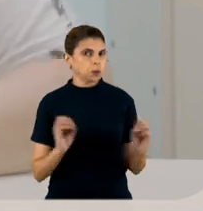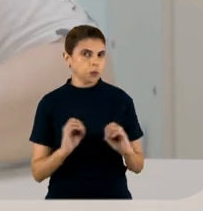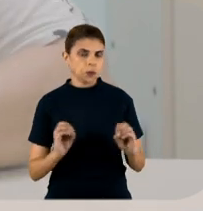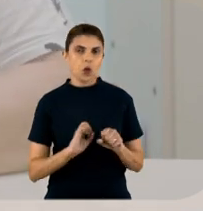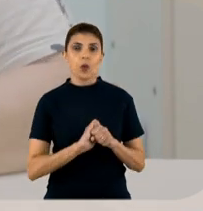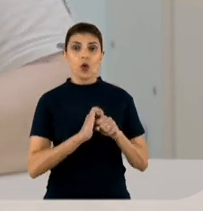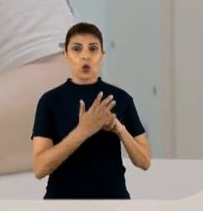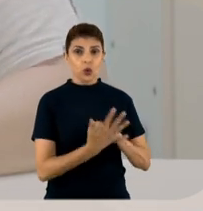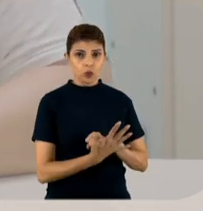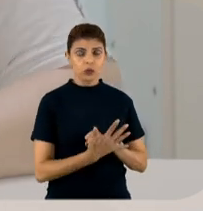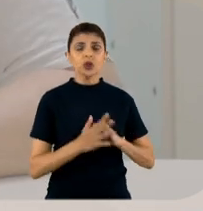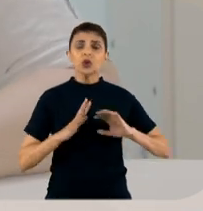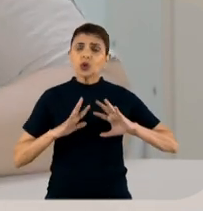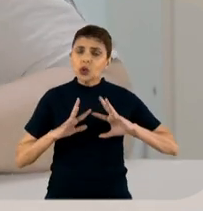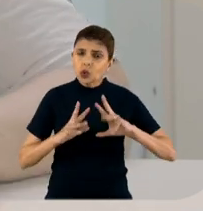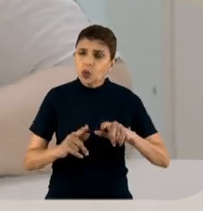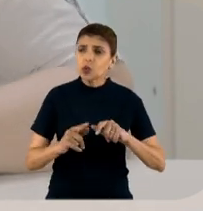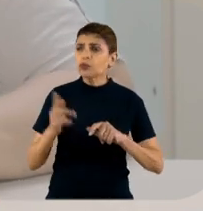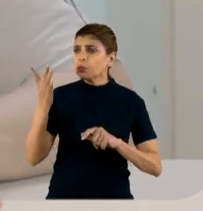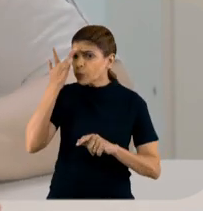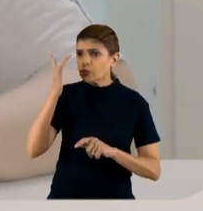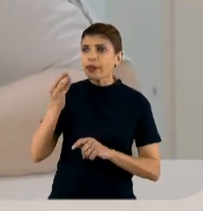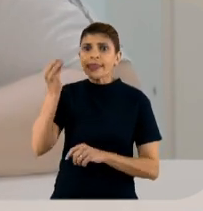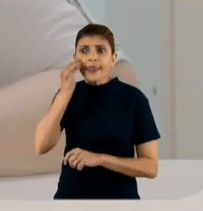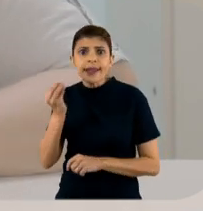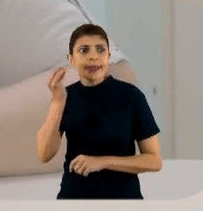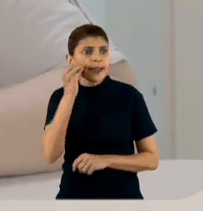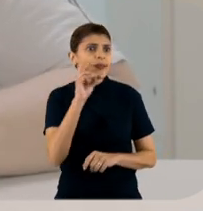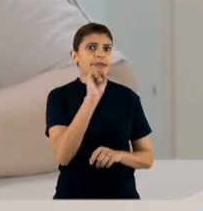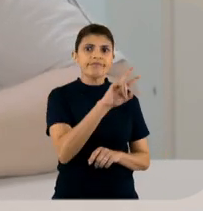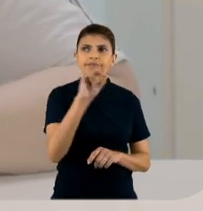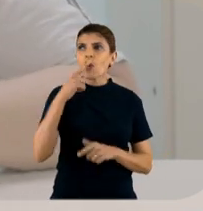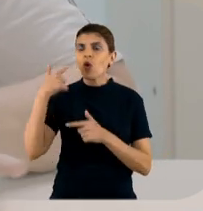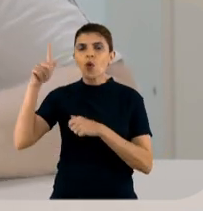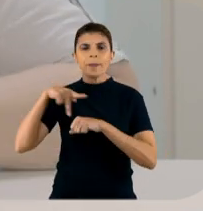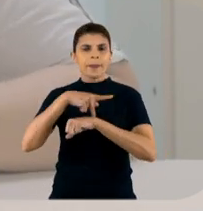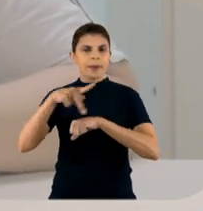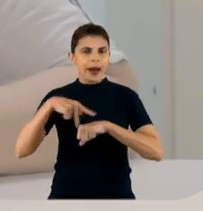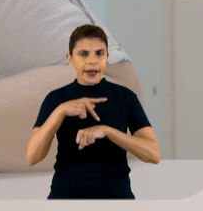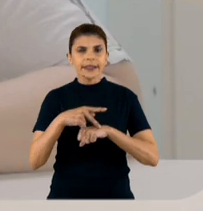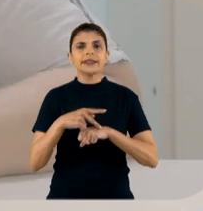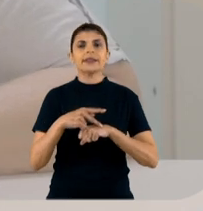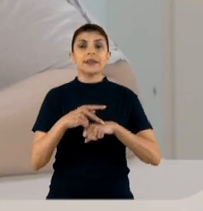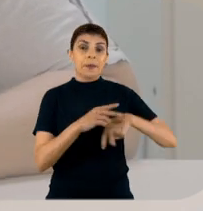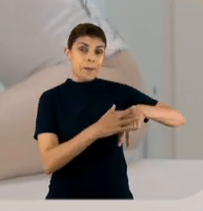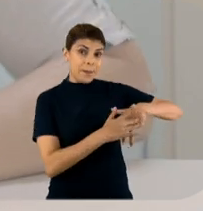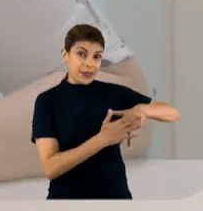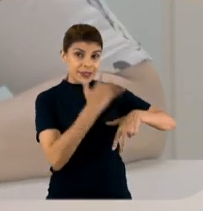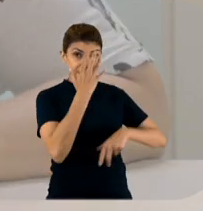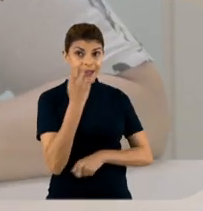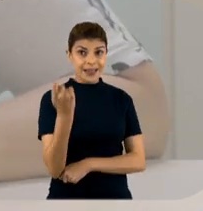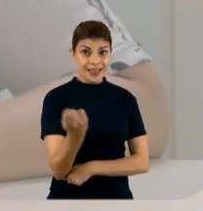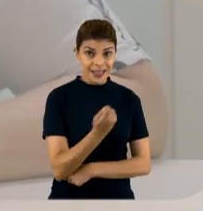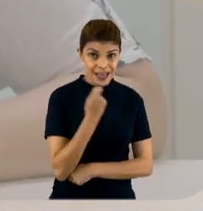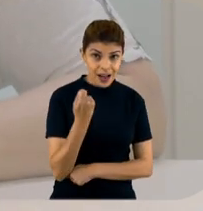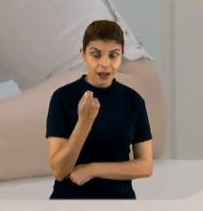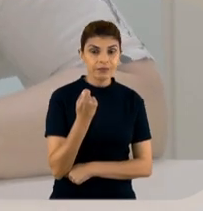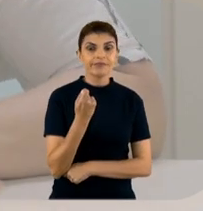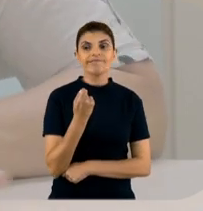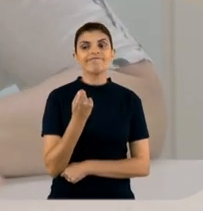pro covid então tudo que tem saído eh nos pacientes